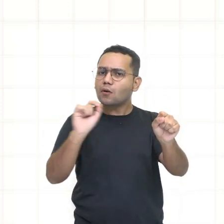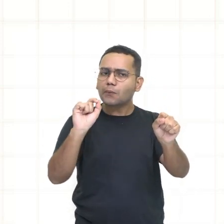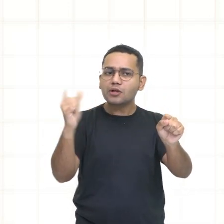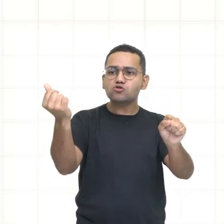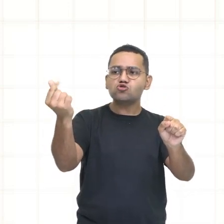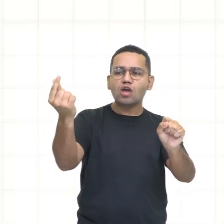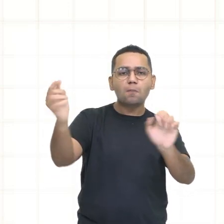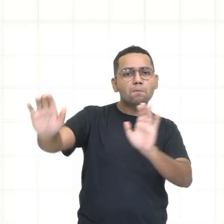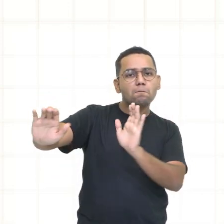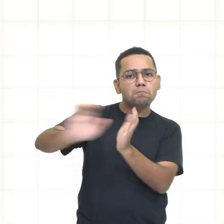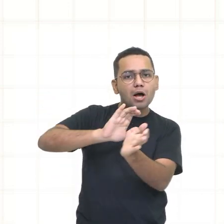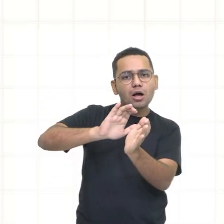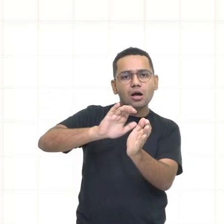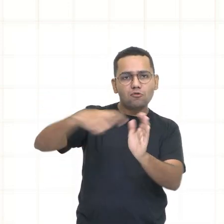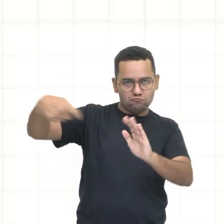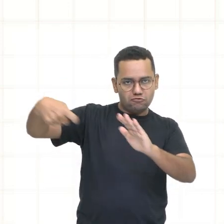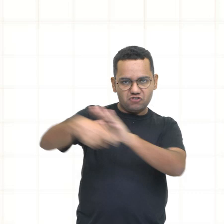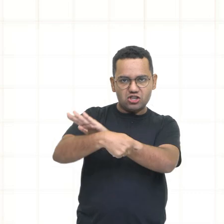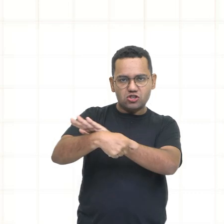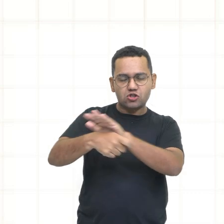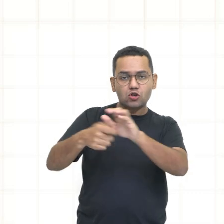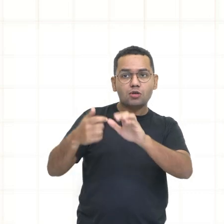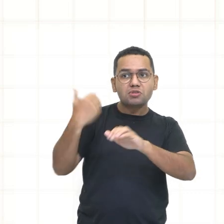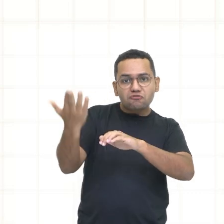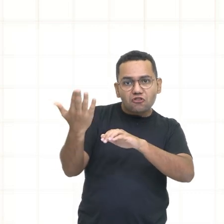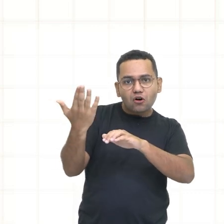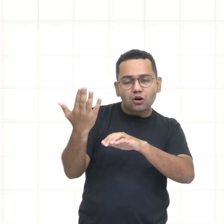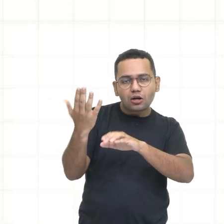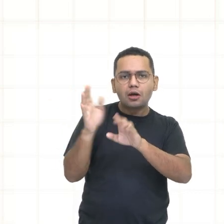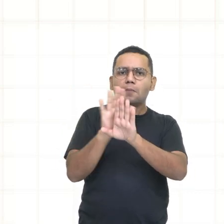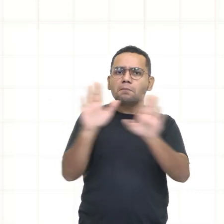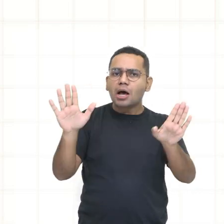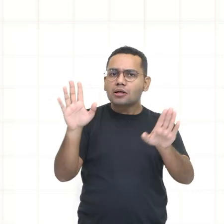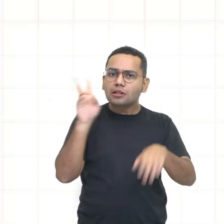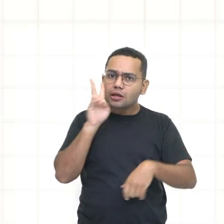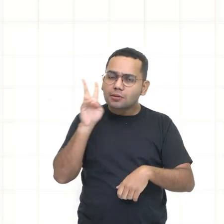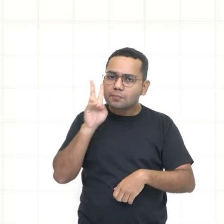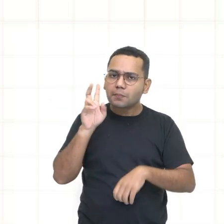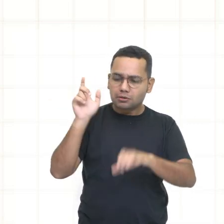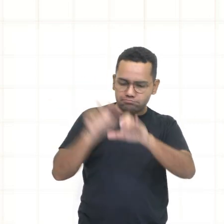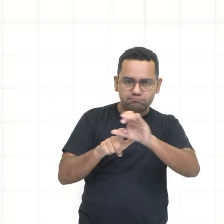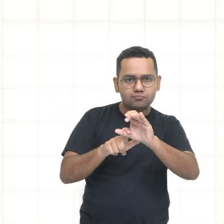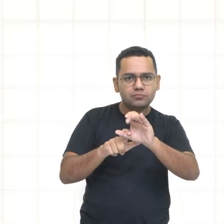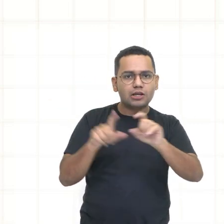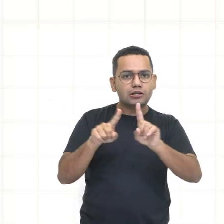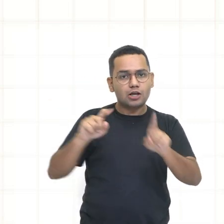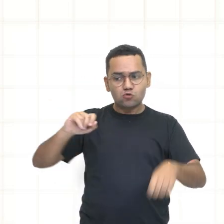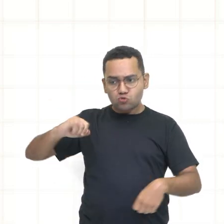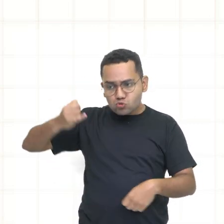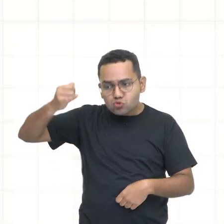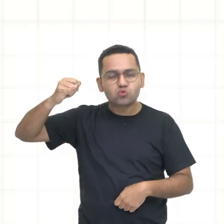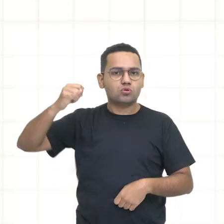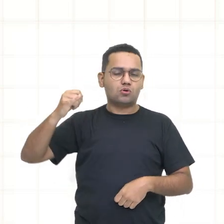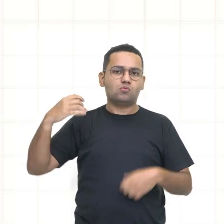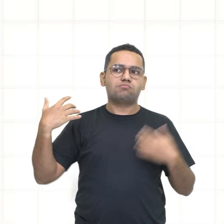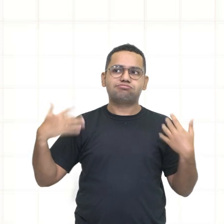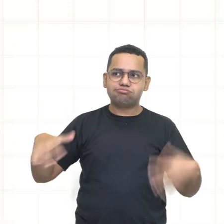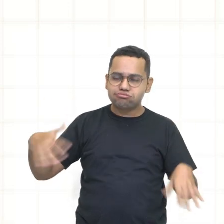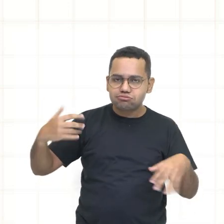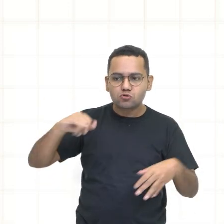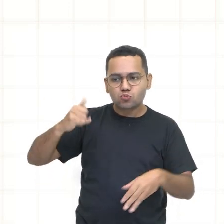capital externo. Logo, a dívida vai chegar e os juros vão ser cada vez mais altos e isso vai